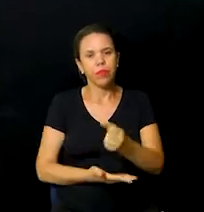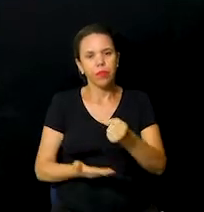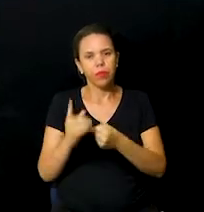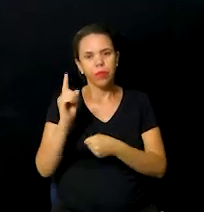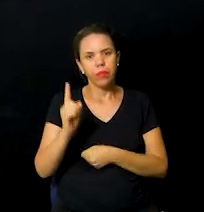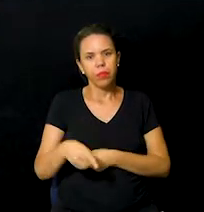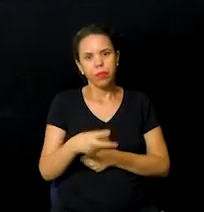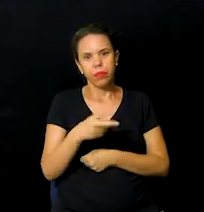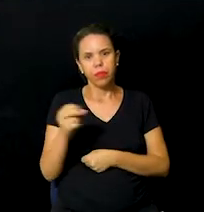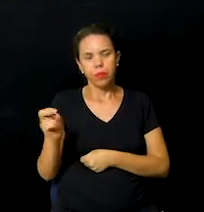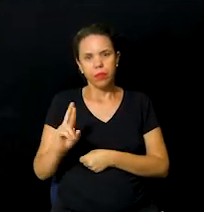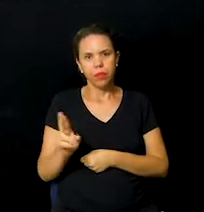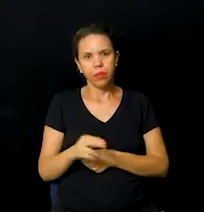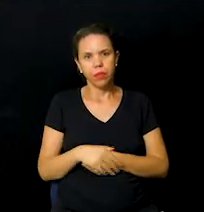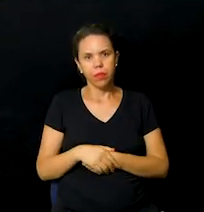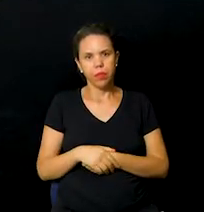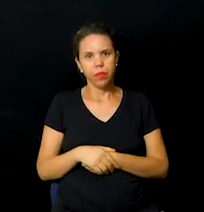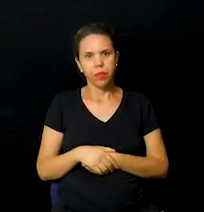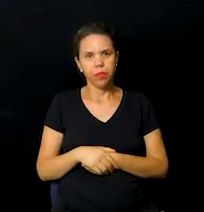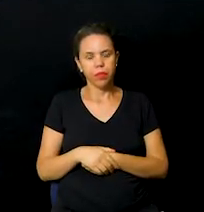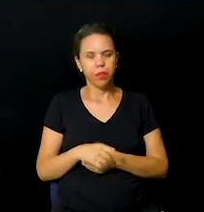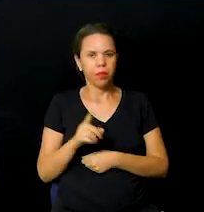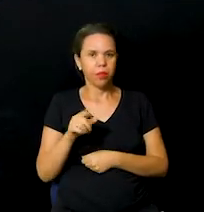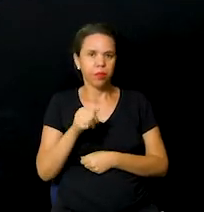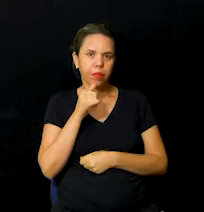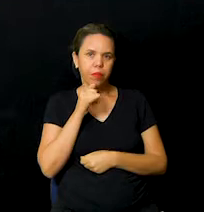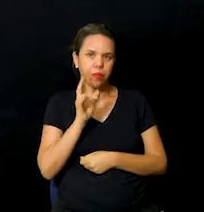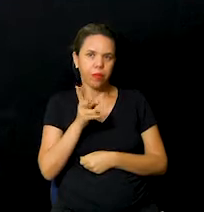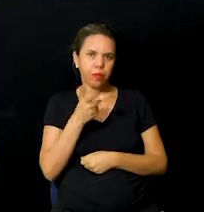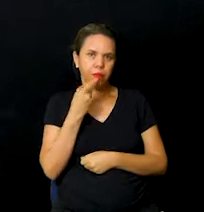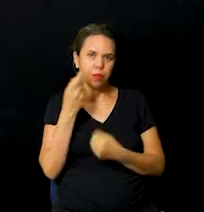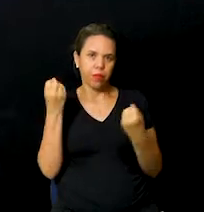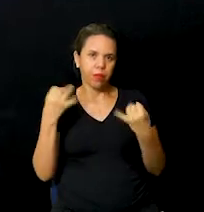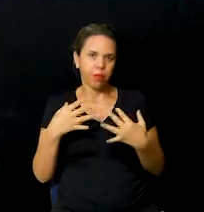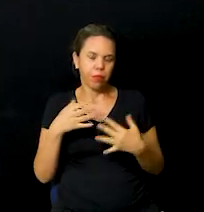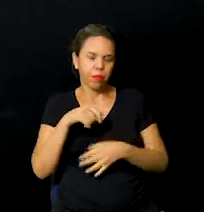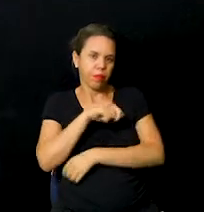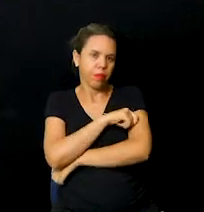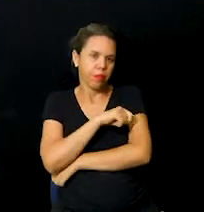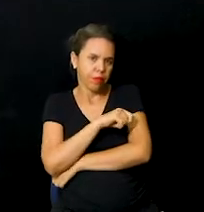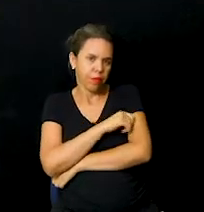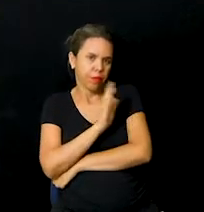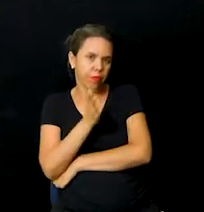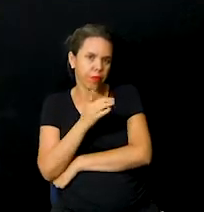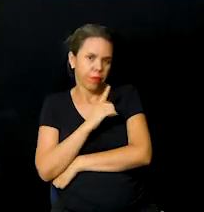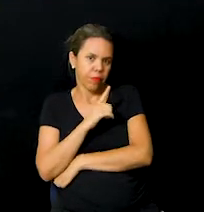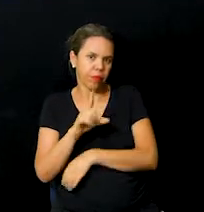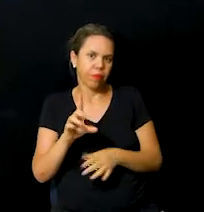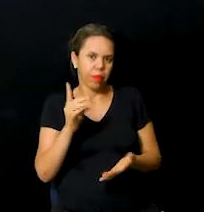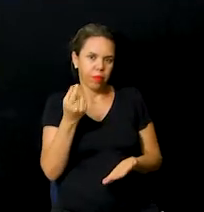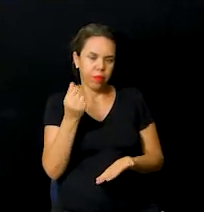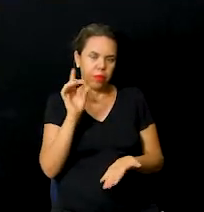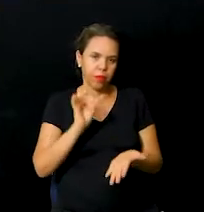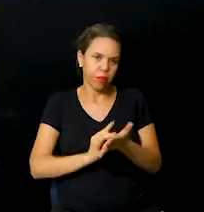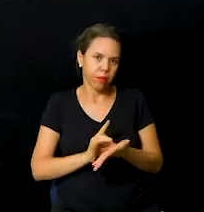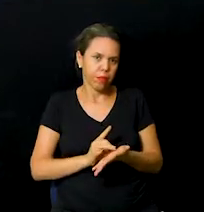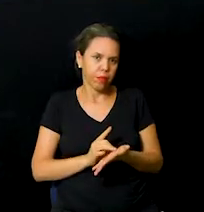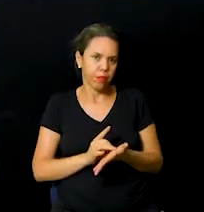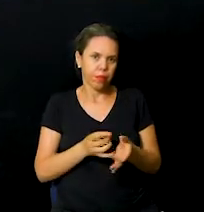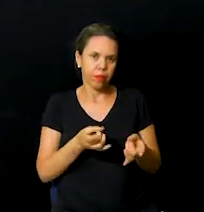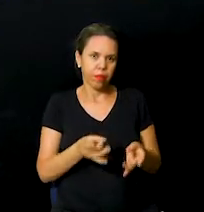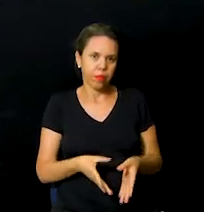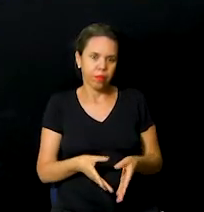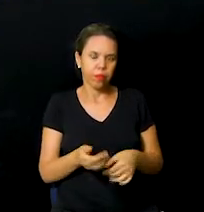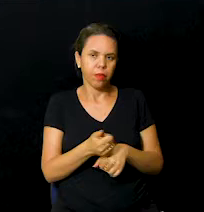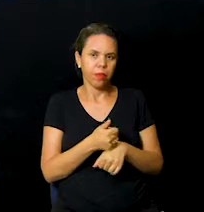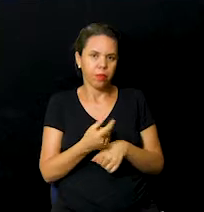uns R$ 1.200. Isso eu sempre explico para as minhas alunas, aquelas que já têm uma renda fixa, para elas não sair